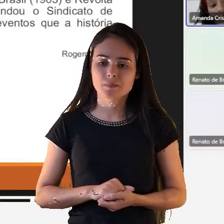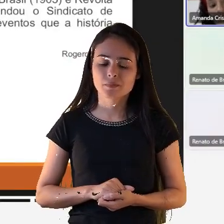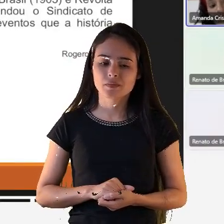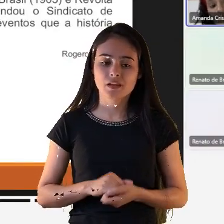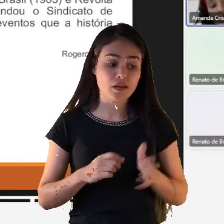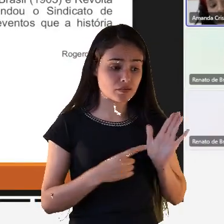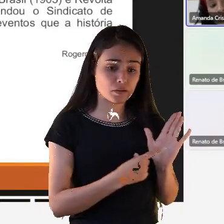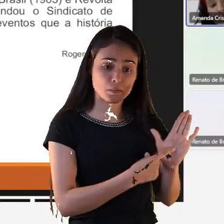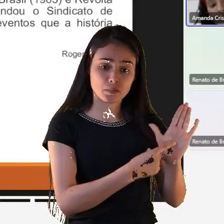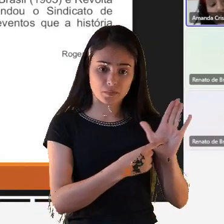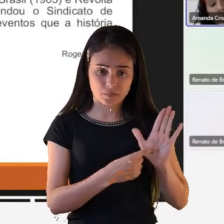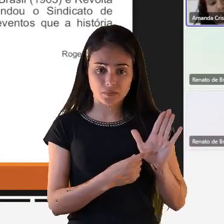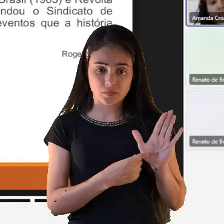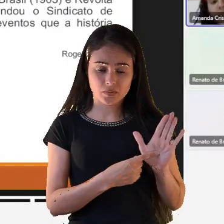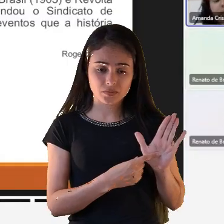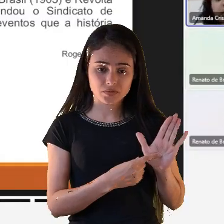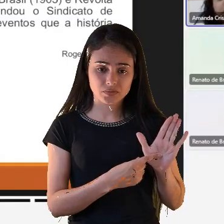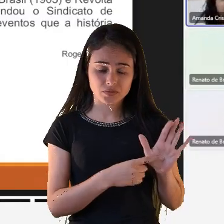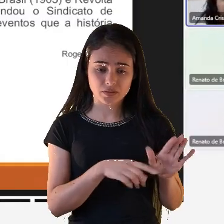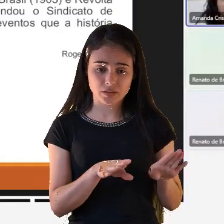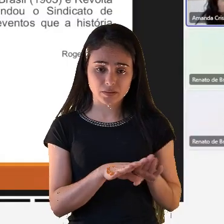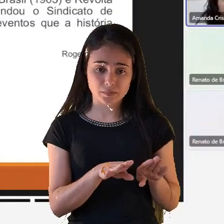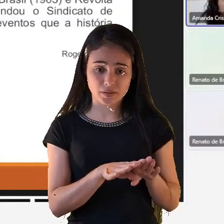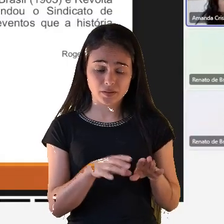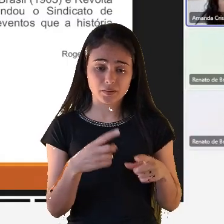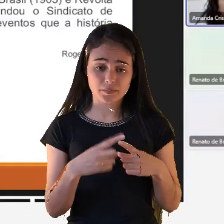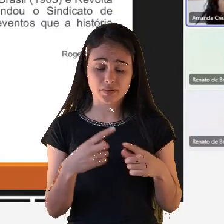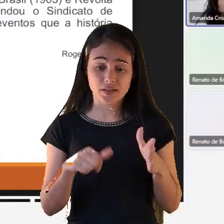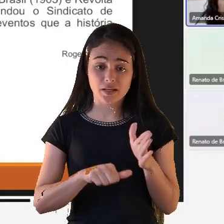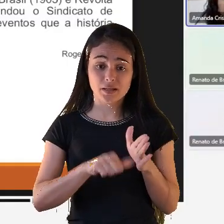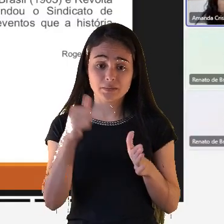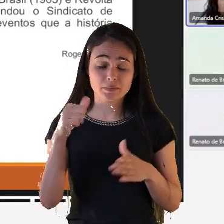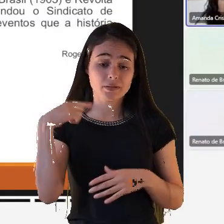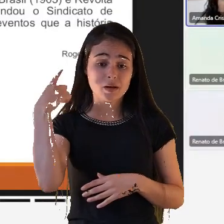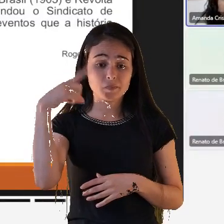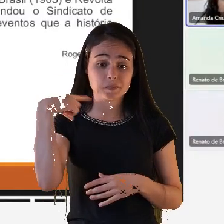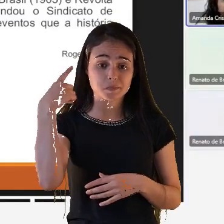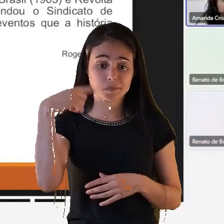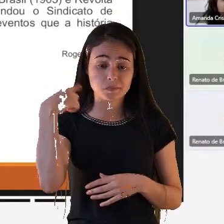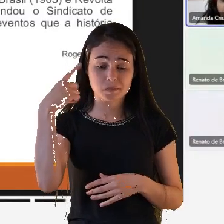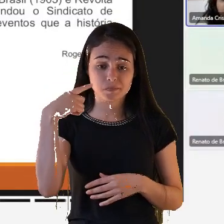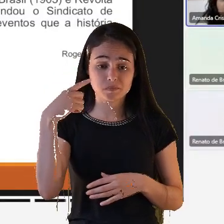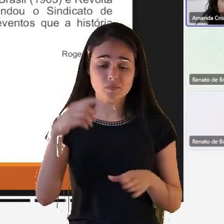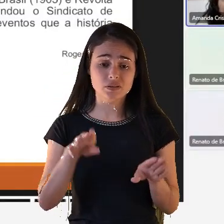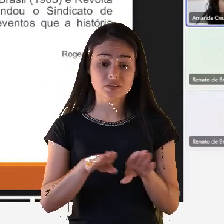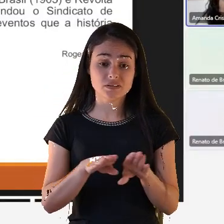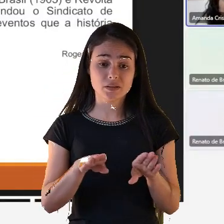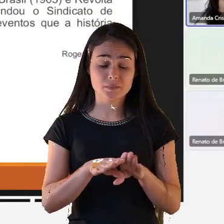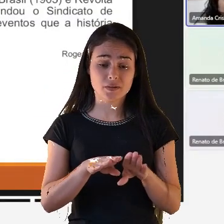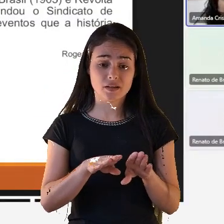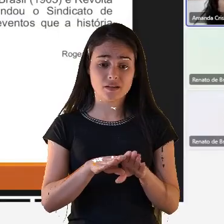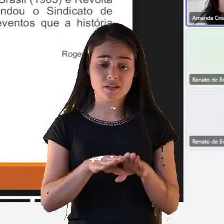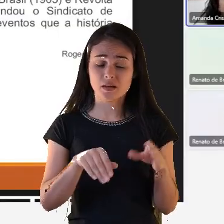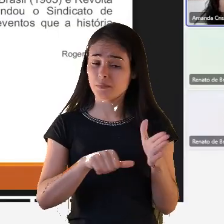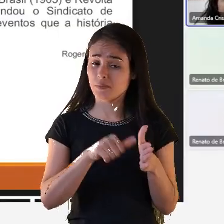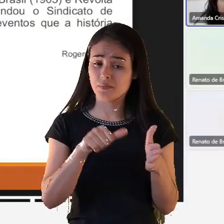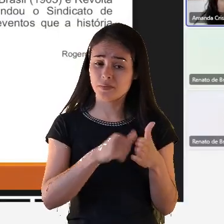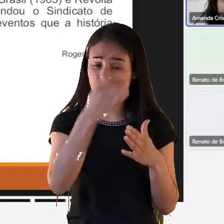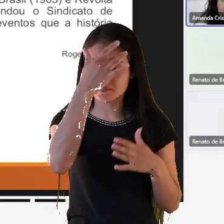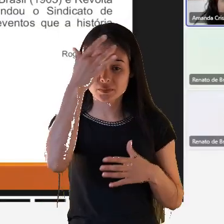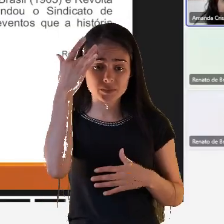só por ser a primeira advogada, mas também porque ela foi uma das primeiras pessoas que reivindicou